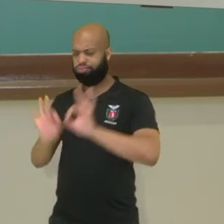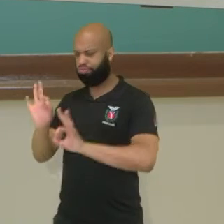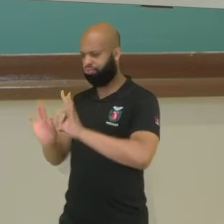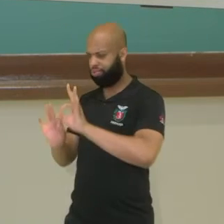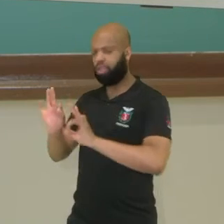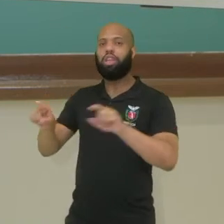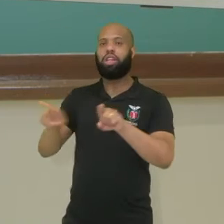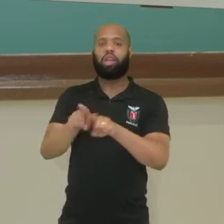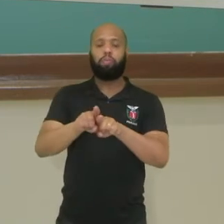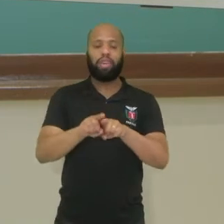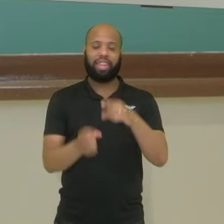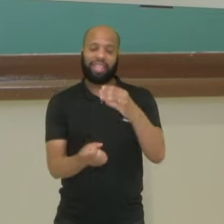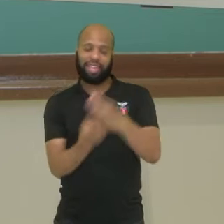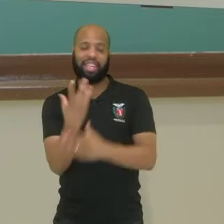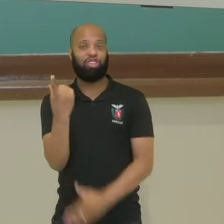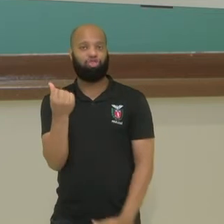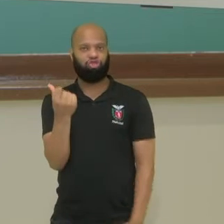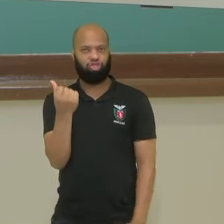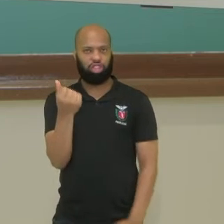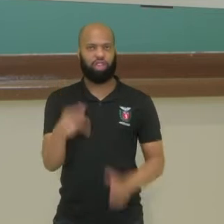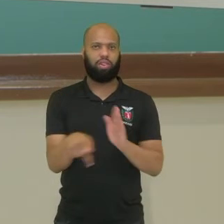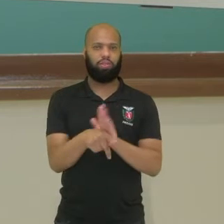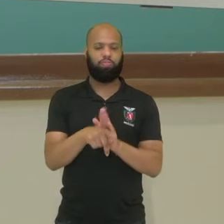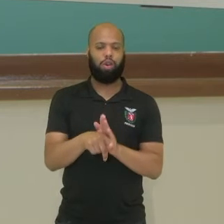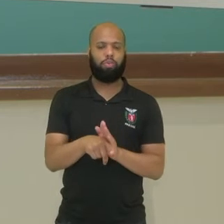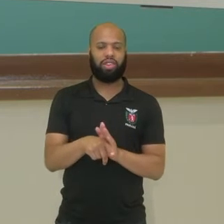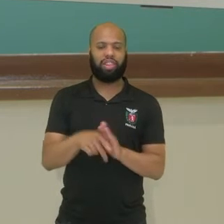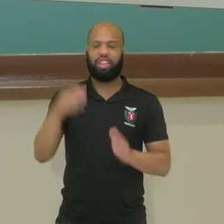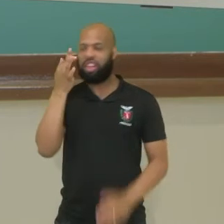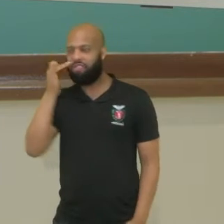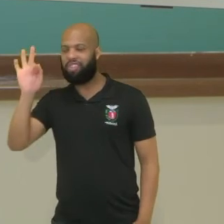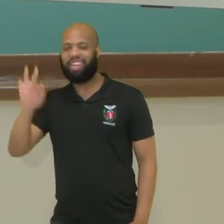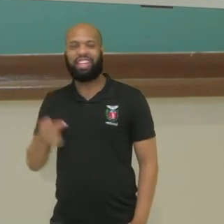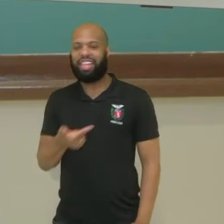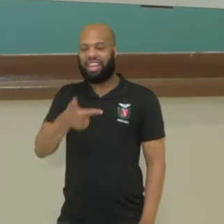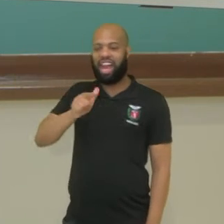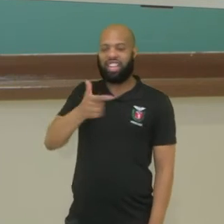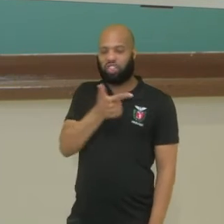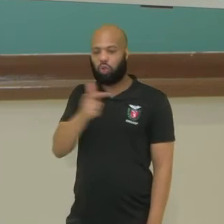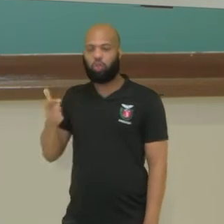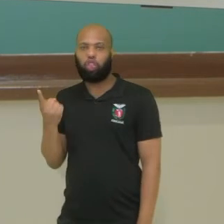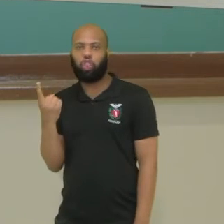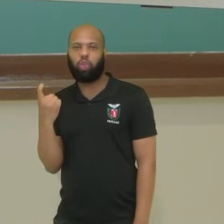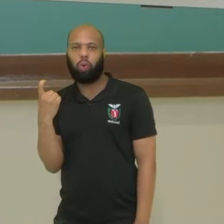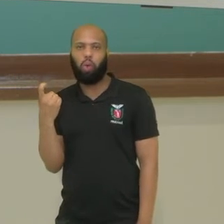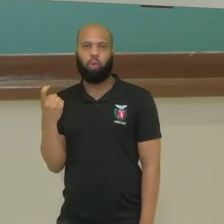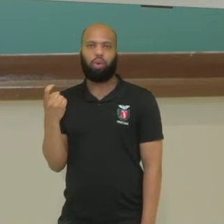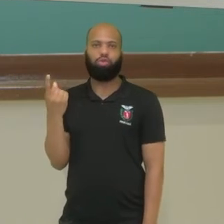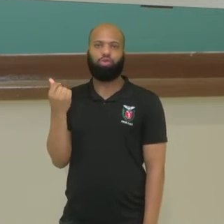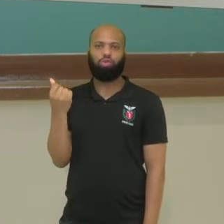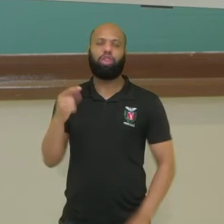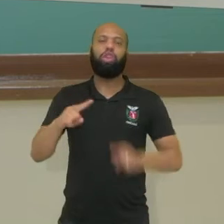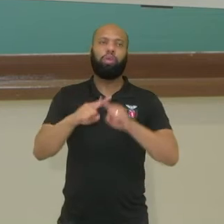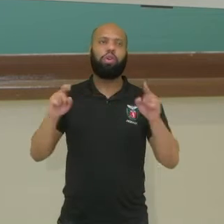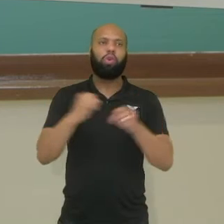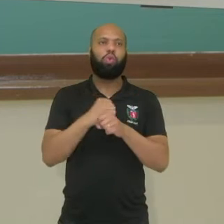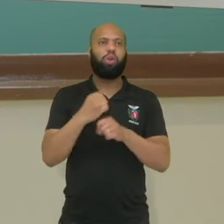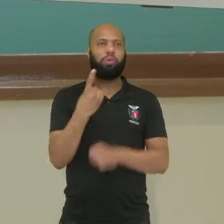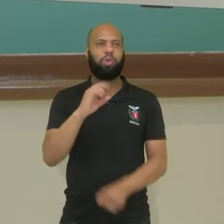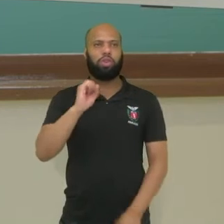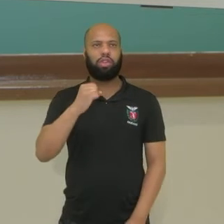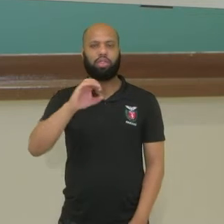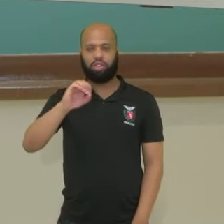uma moeda francesa, não havia, né, uma moeda única para todo o território francês. E em 1804,